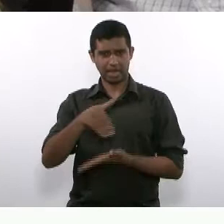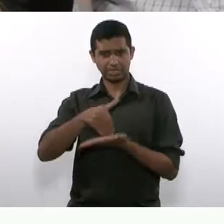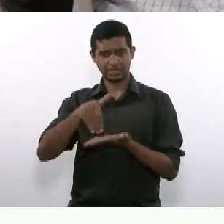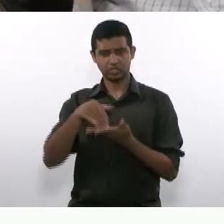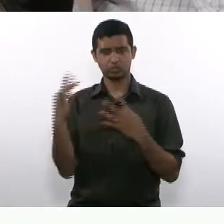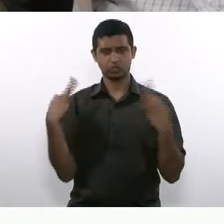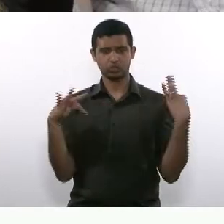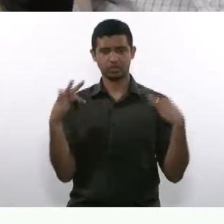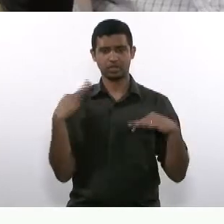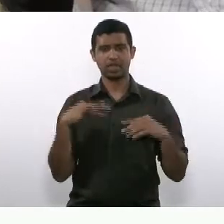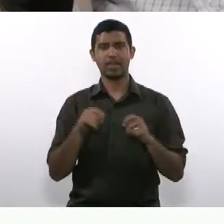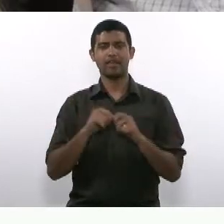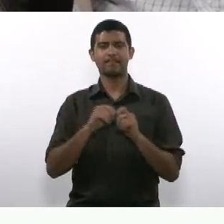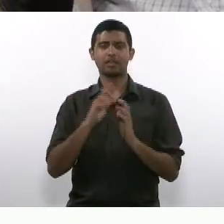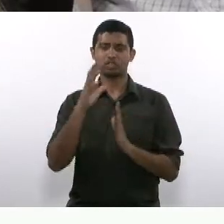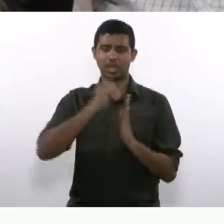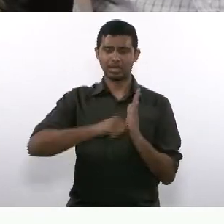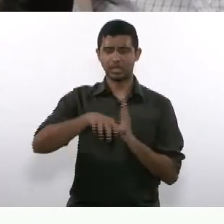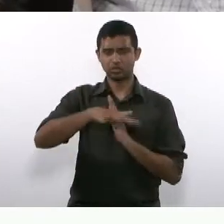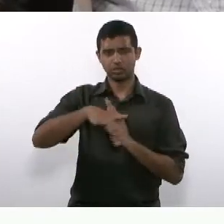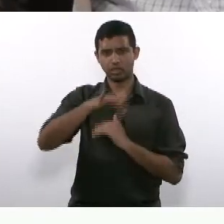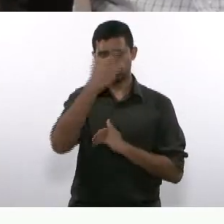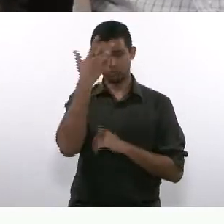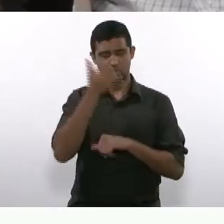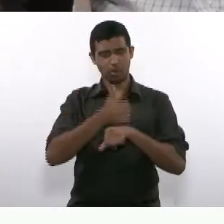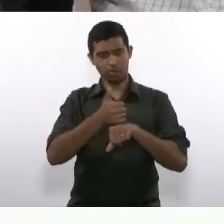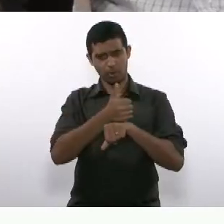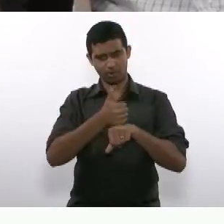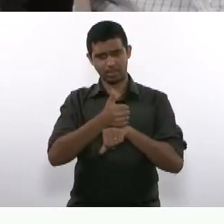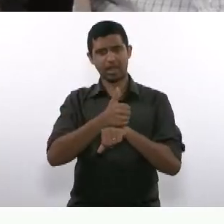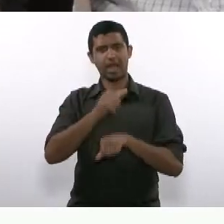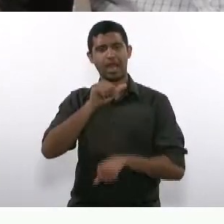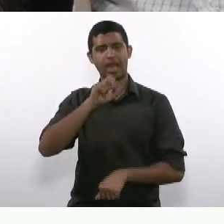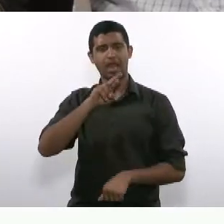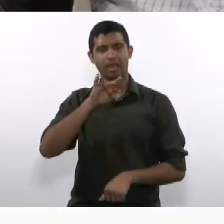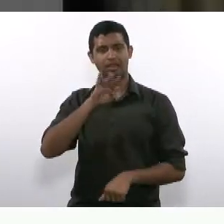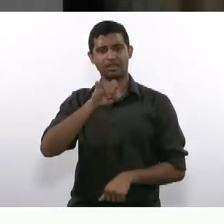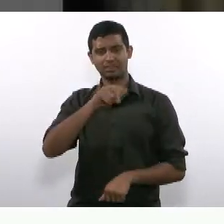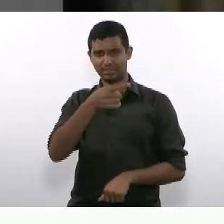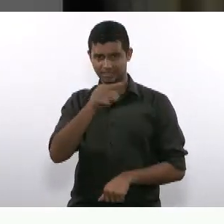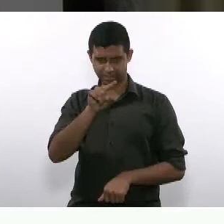o cadastramento dos artesãos e a entrega das carteiras nos municípios.